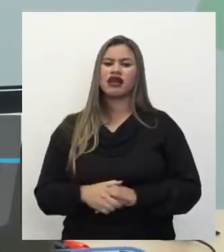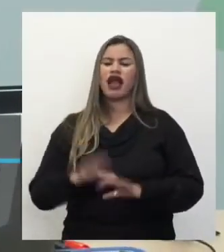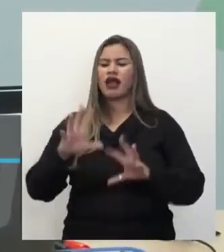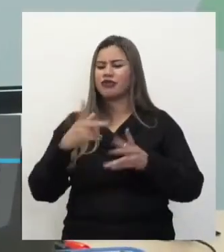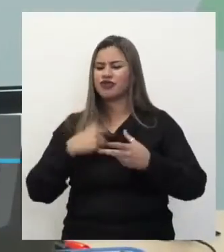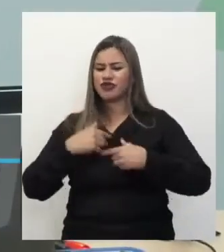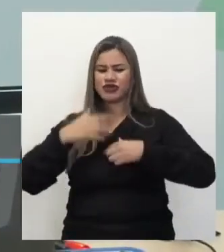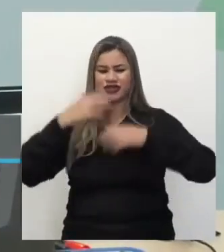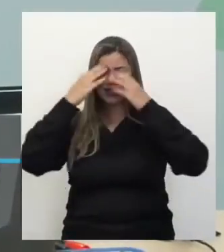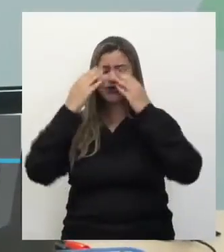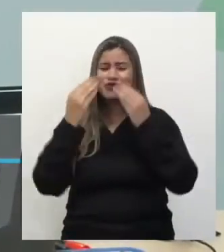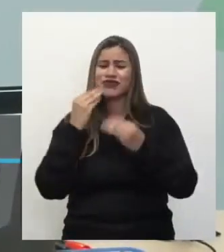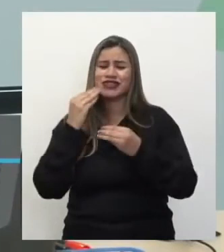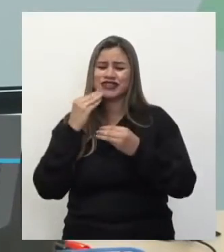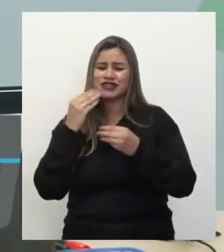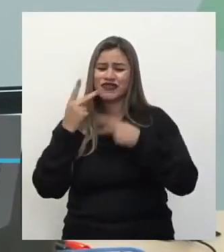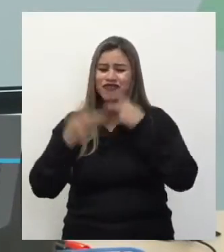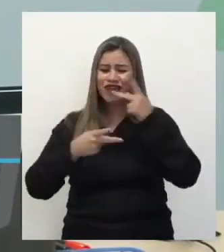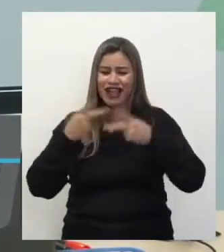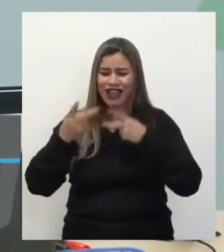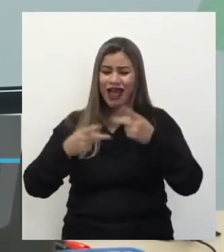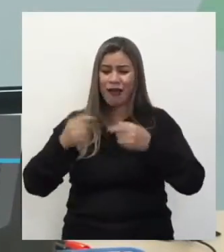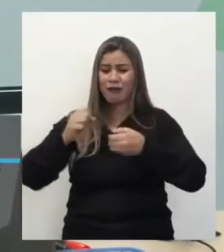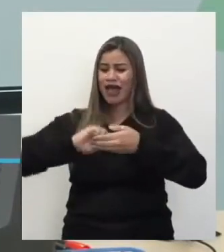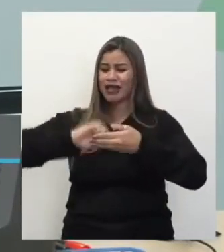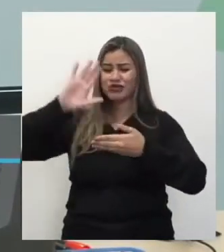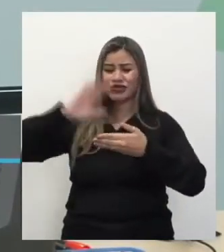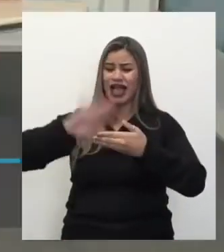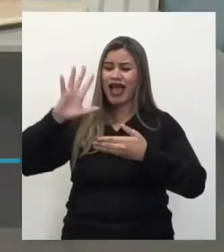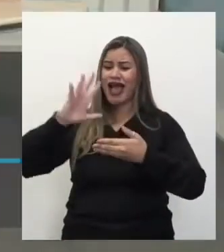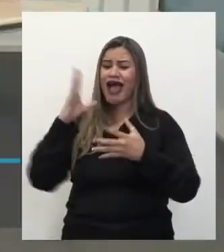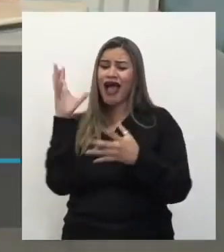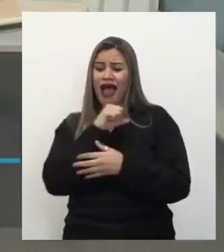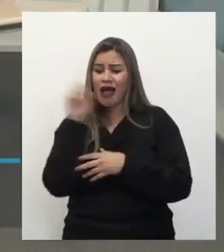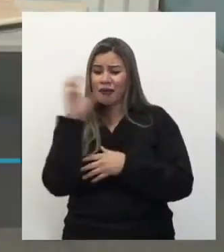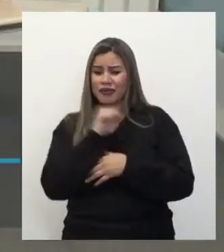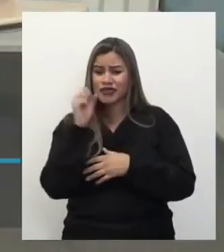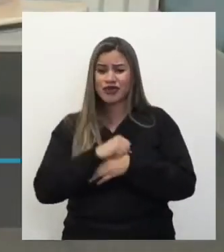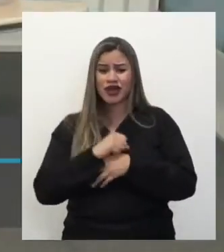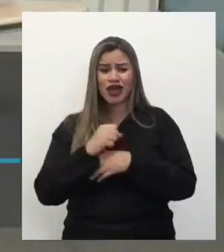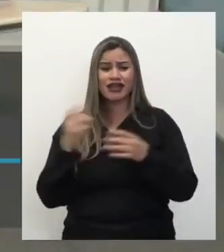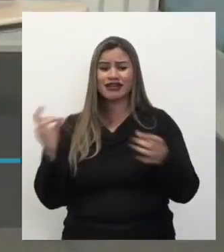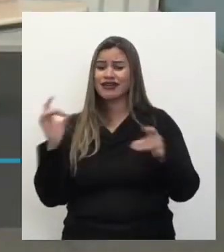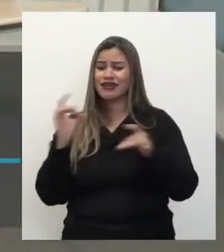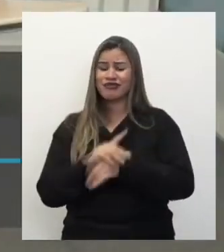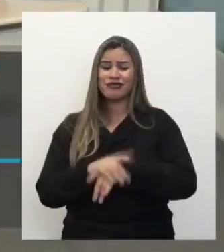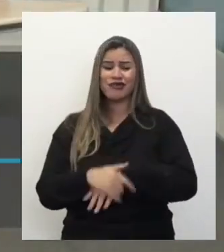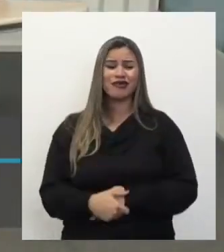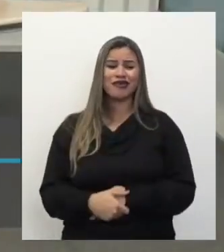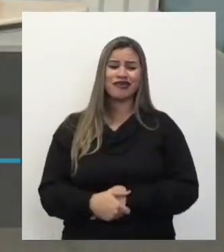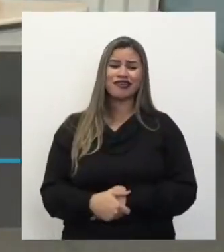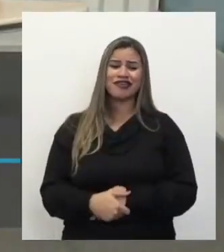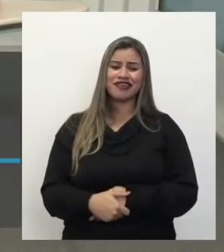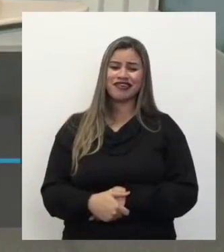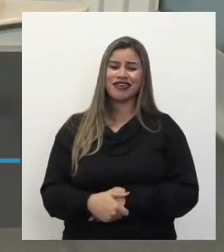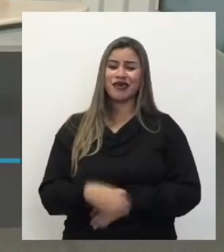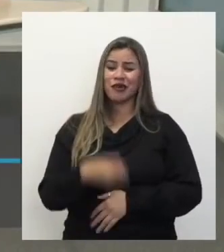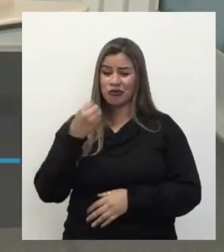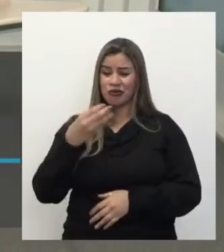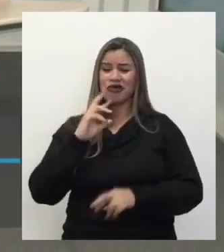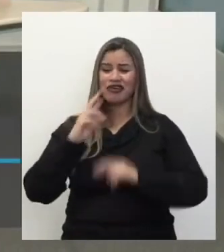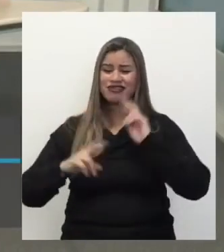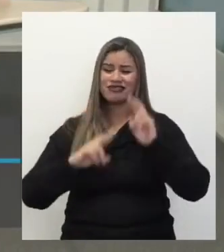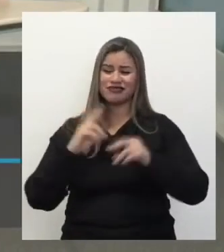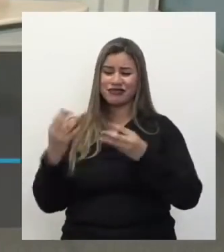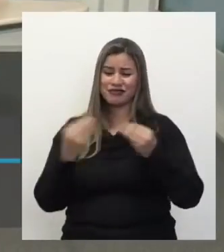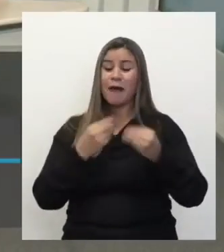céu, eu tento falar, a velocidade do chat não controla. Às vezes a gente começa a ler, né? Mas que bom que as pessoas estão participando. Desculpa, parece que a gente